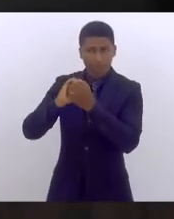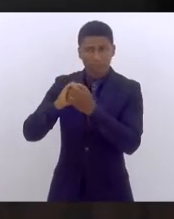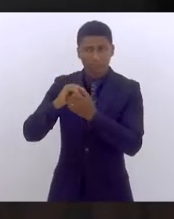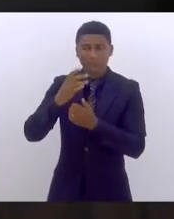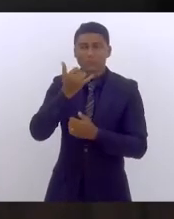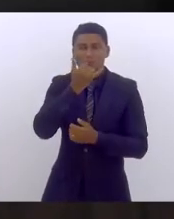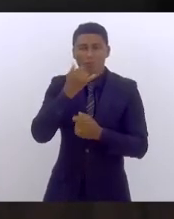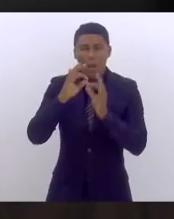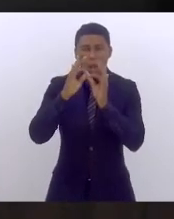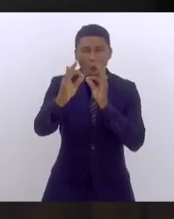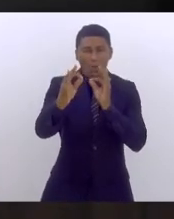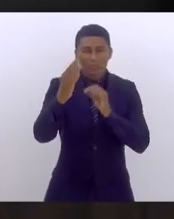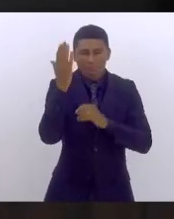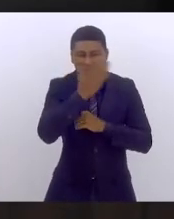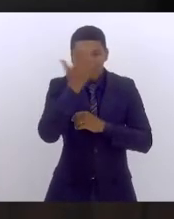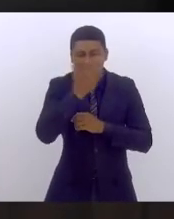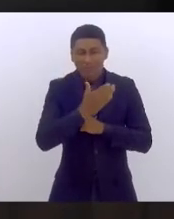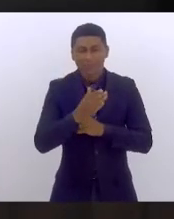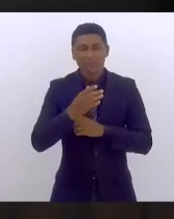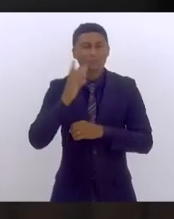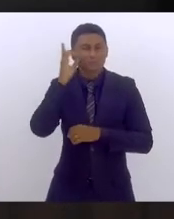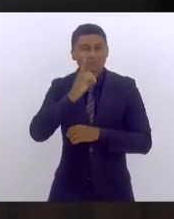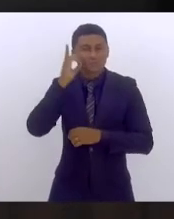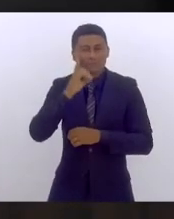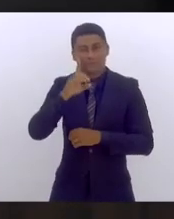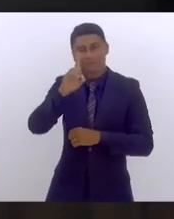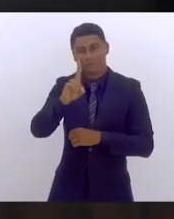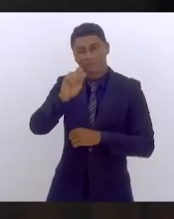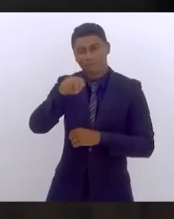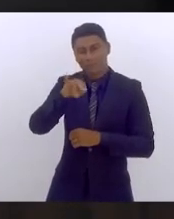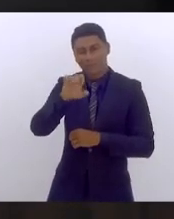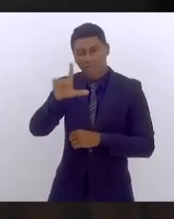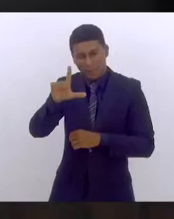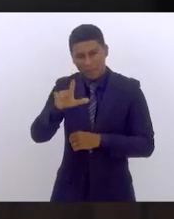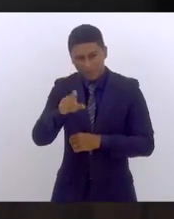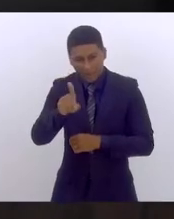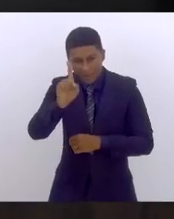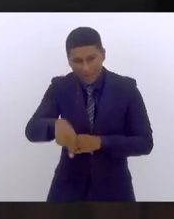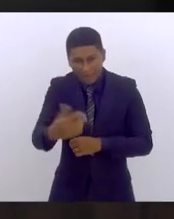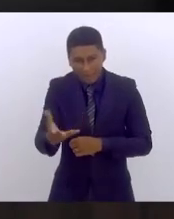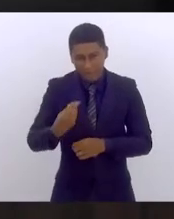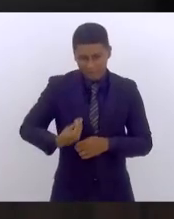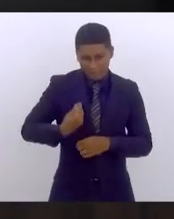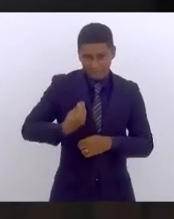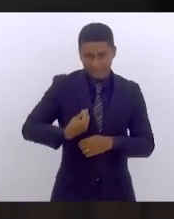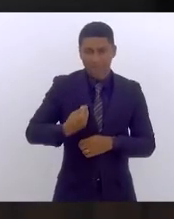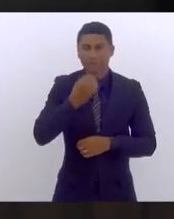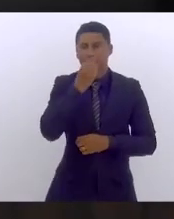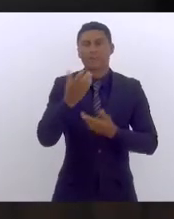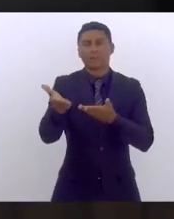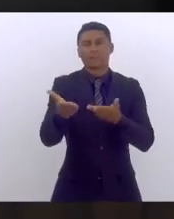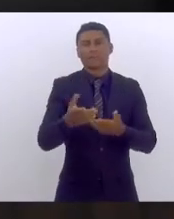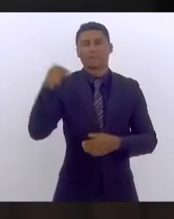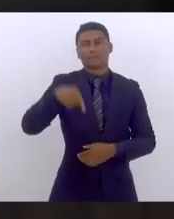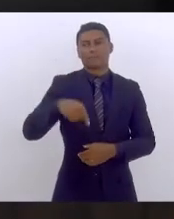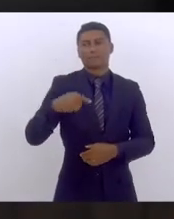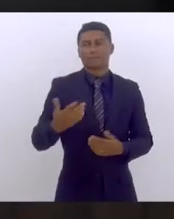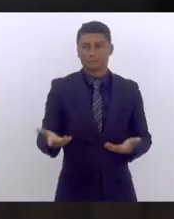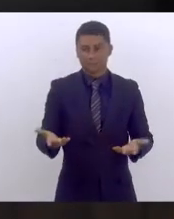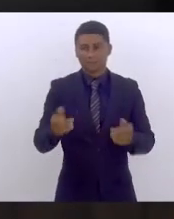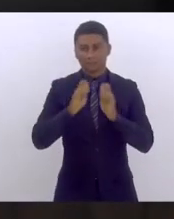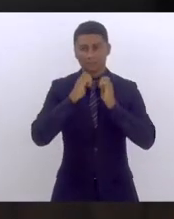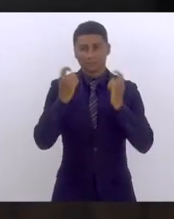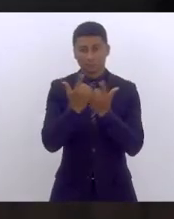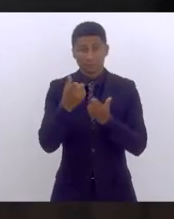muito bem de longe, não, mas eu acho que é o deputado Daniel Silveira que está aí. Seja muito bem-vindo a essa casa, tá? Se tiver mais